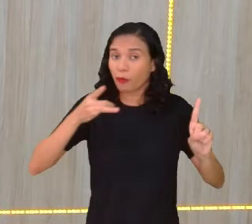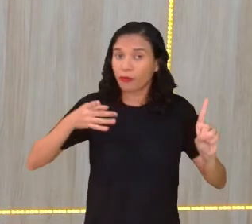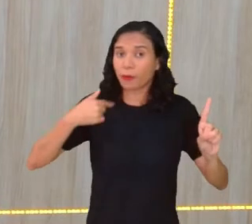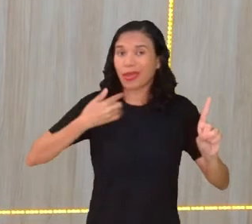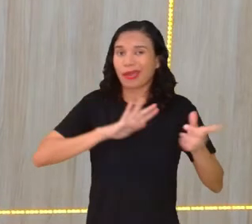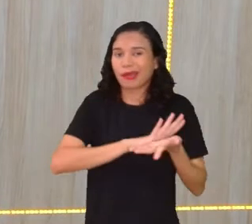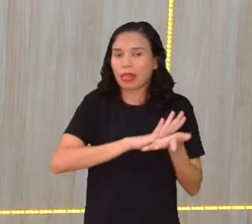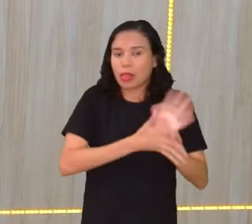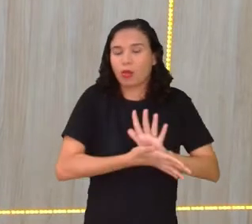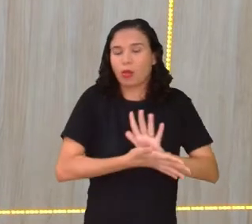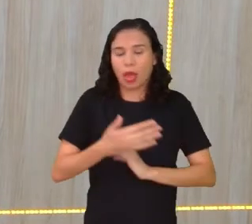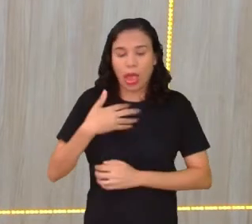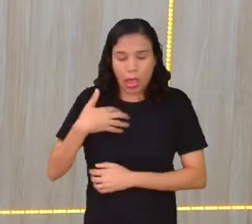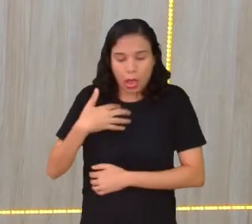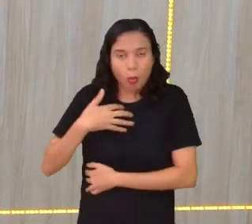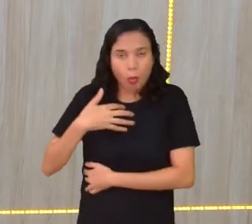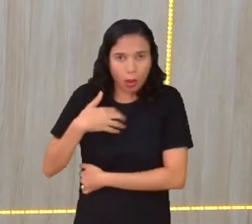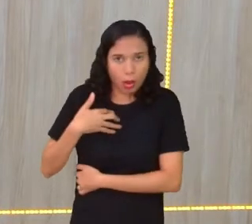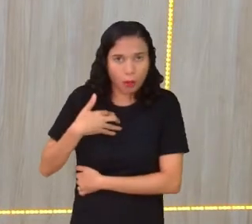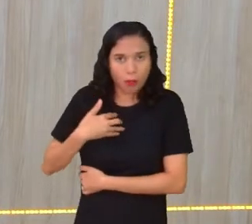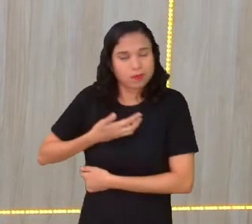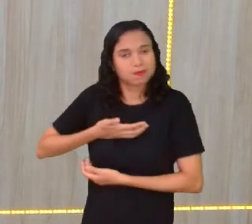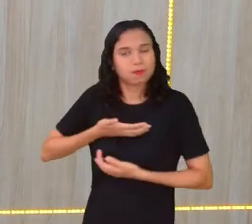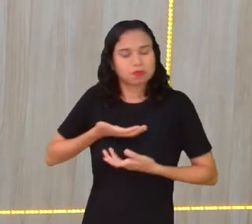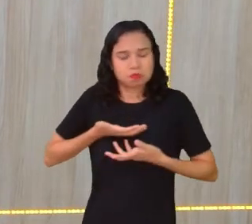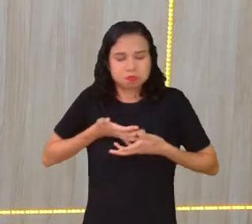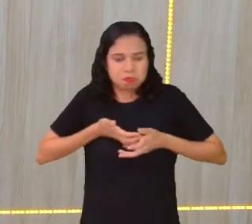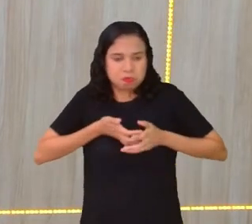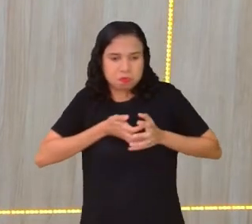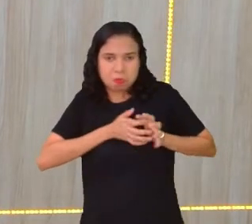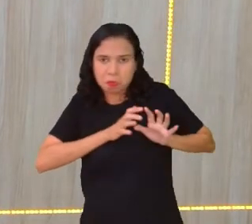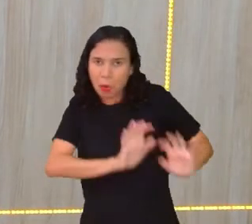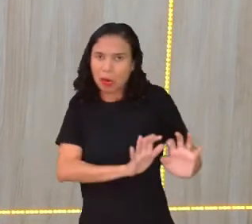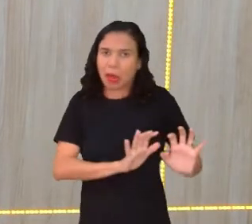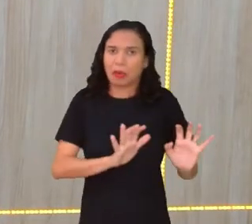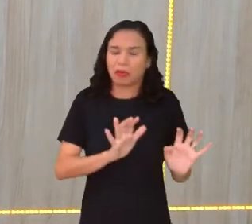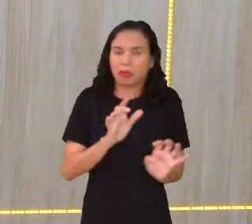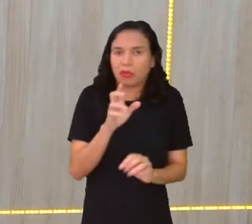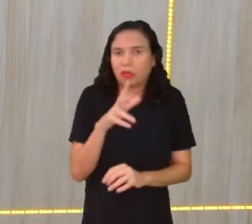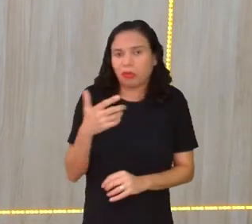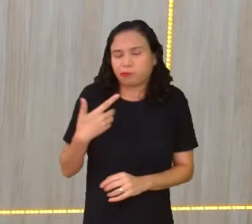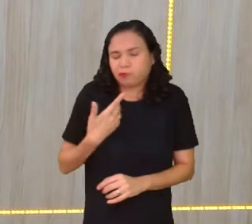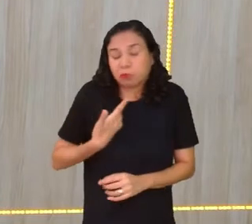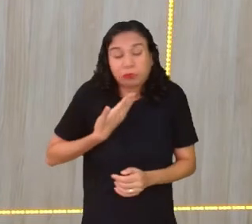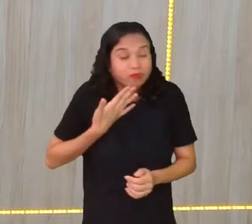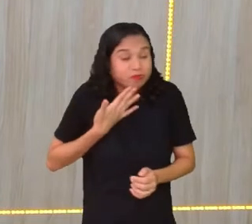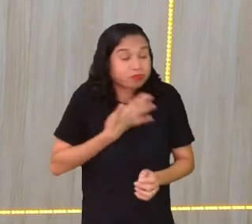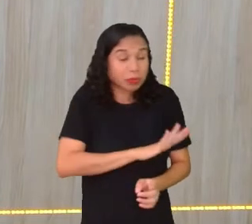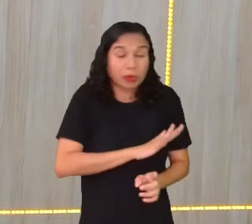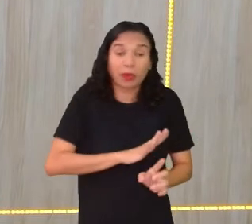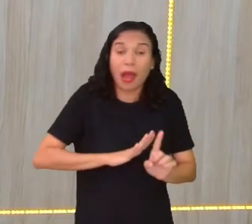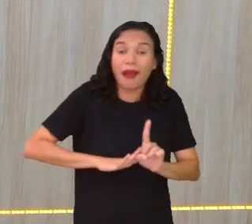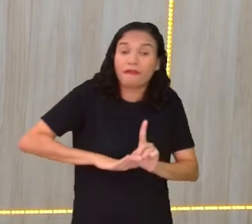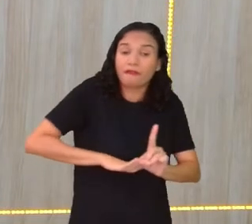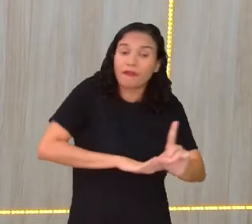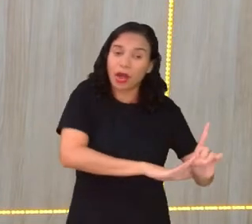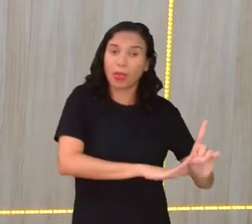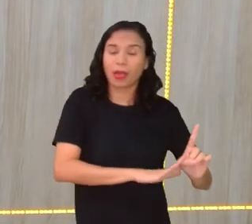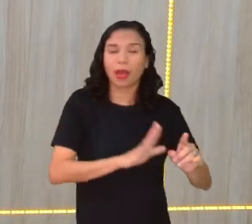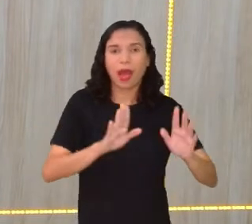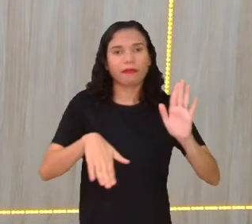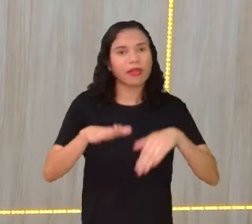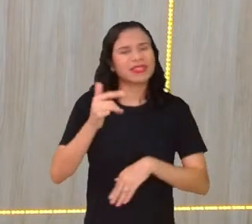aversão que eu, Luciano, eu vou desenvolver ou ter por razões diversas, né, e razões nem sempre